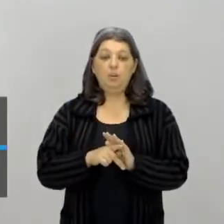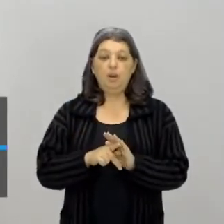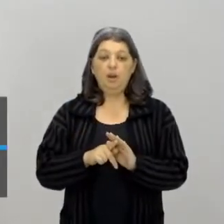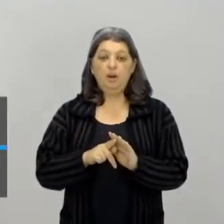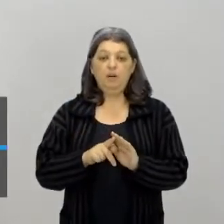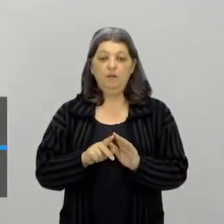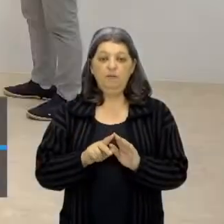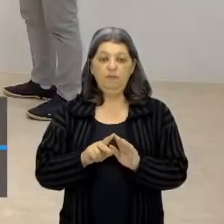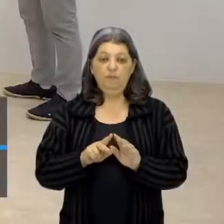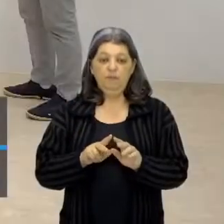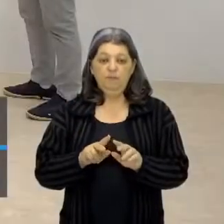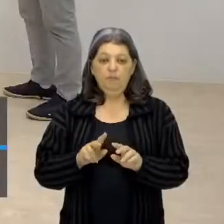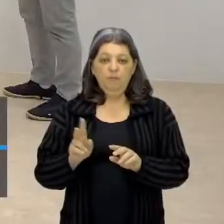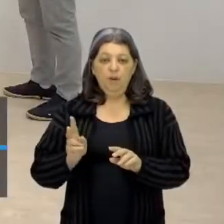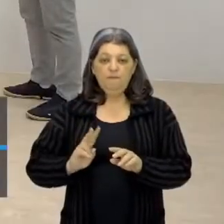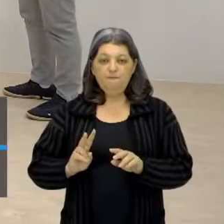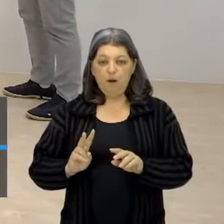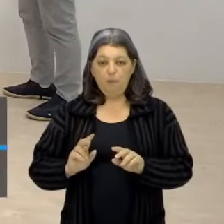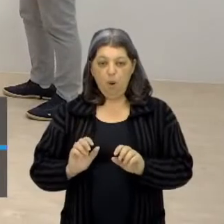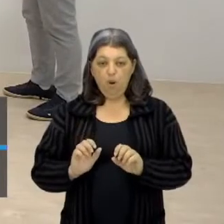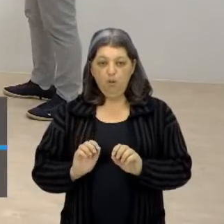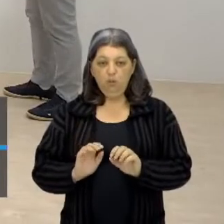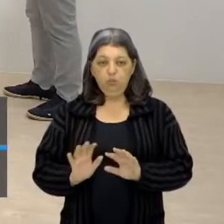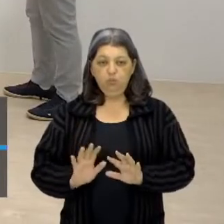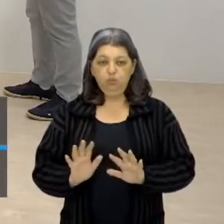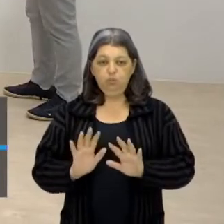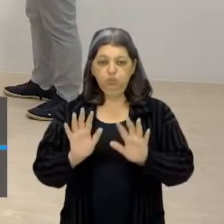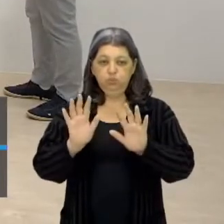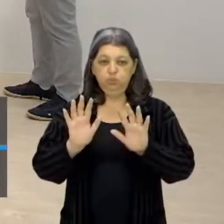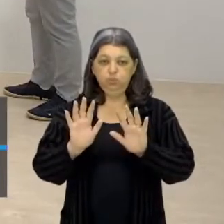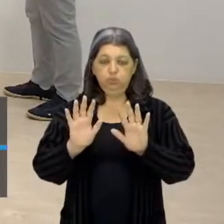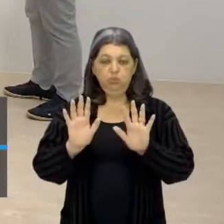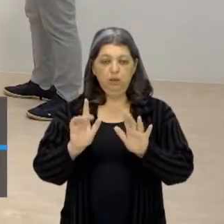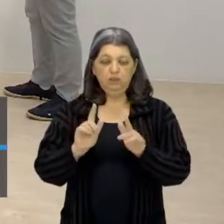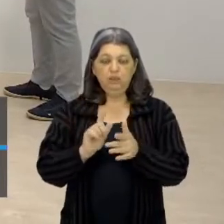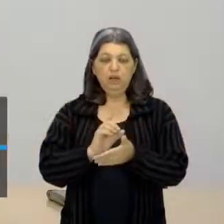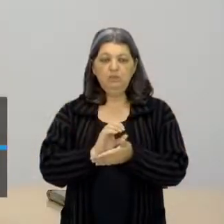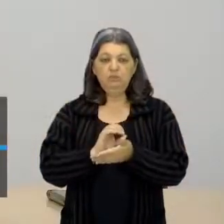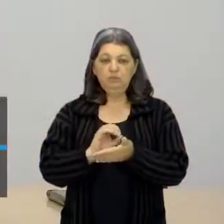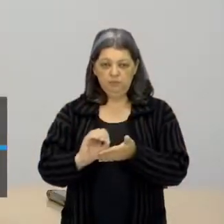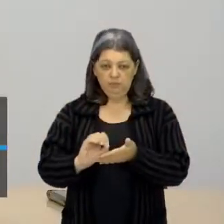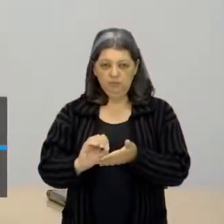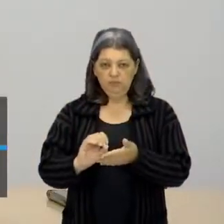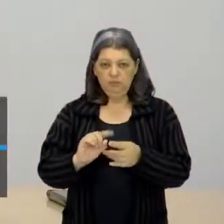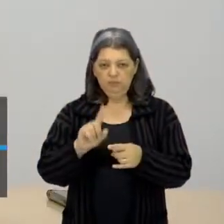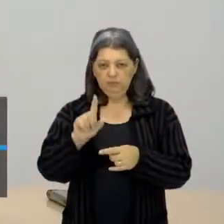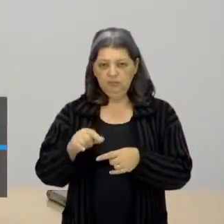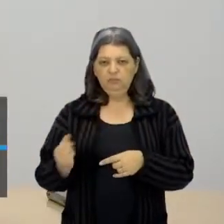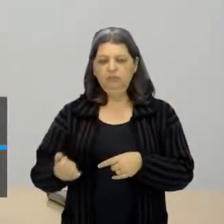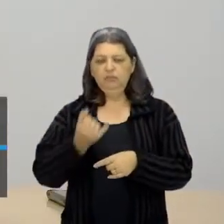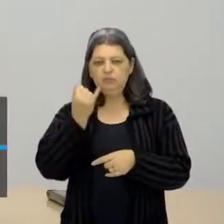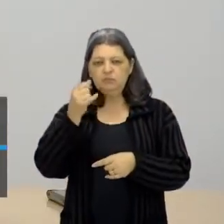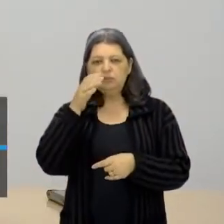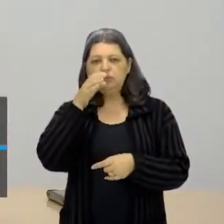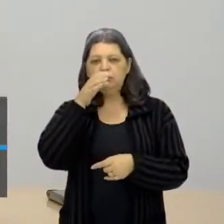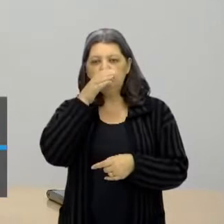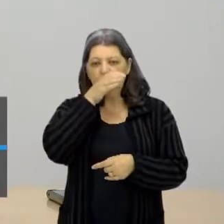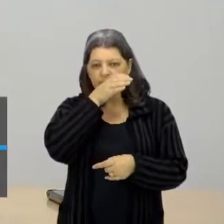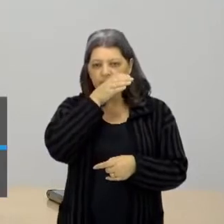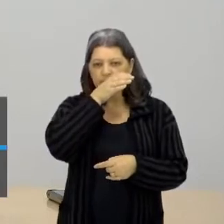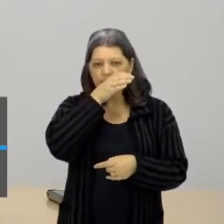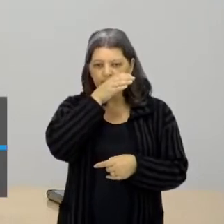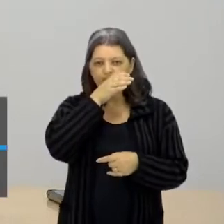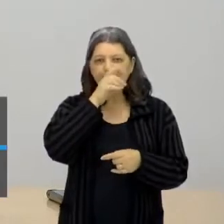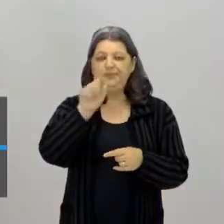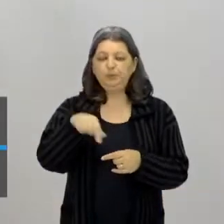mais importante, é o mais importante em grande abundância. Só que abundância. ele não é poluente, né? Mas ele é o mais importante no aquecimento, e depois vem o